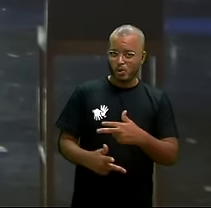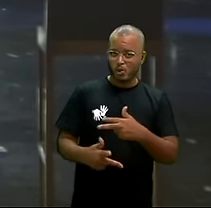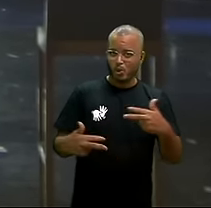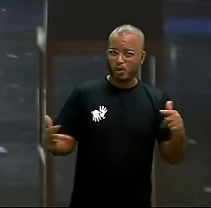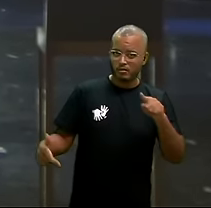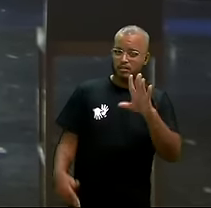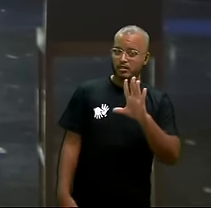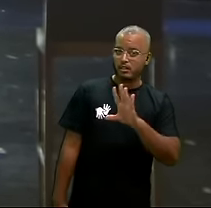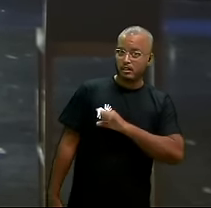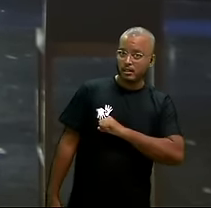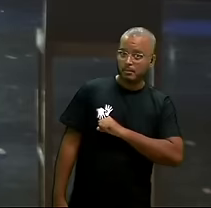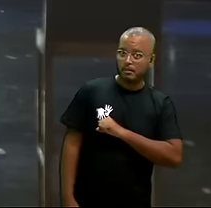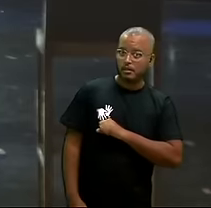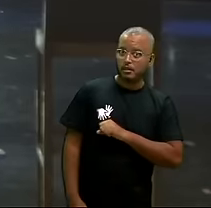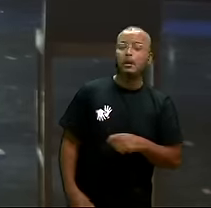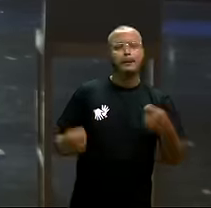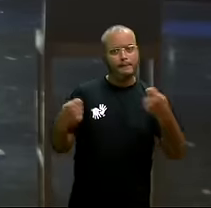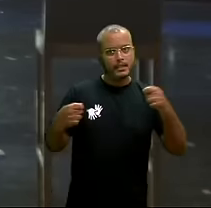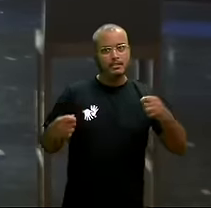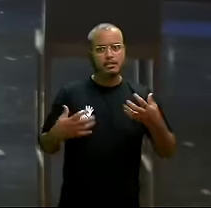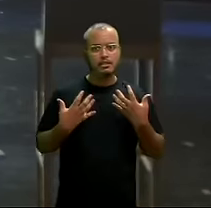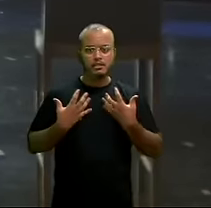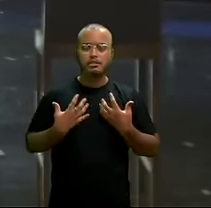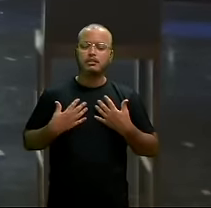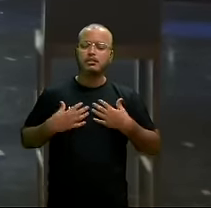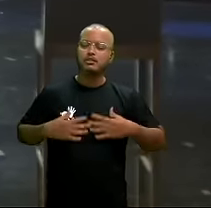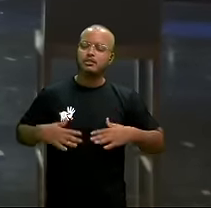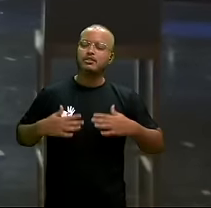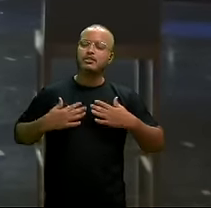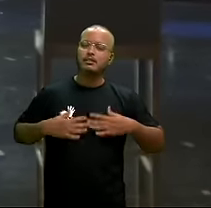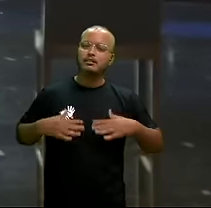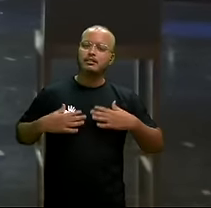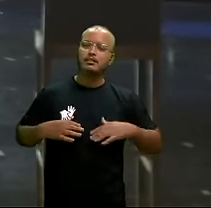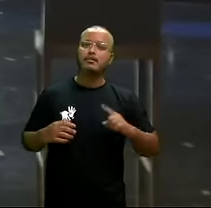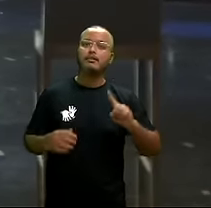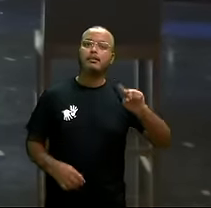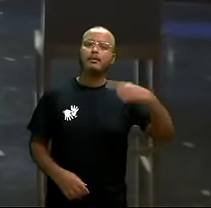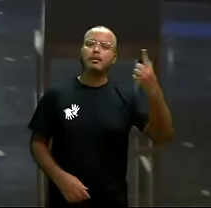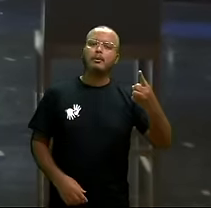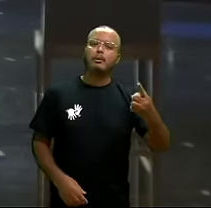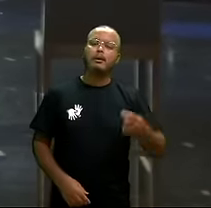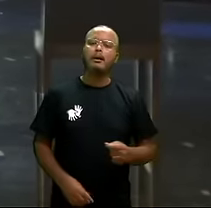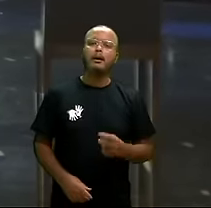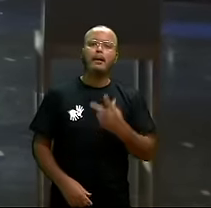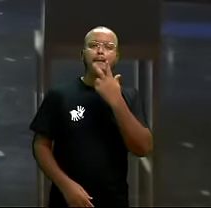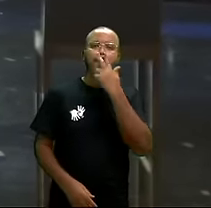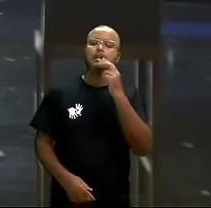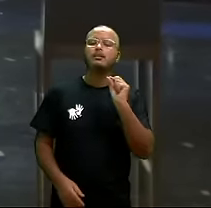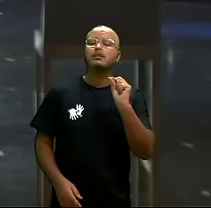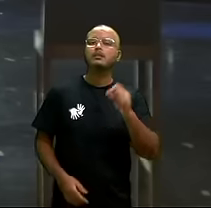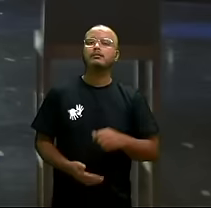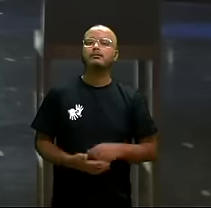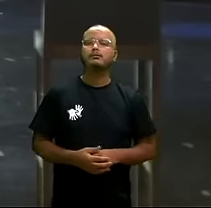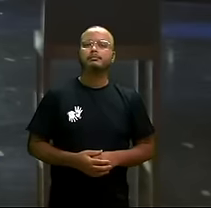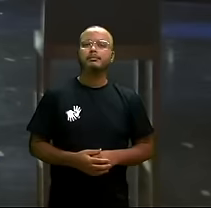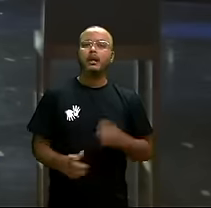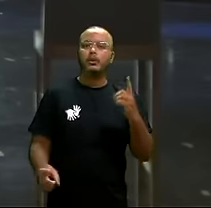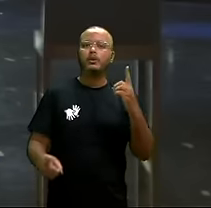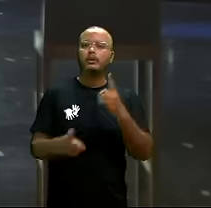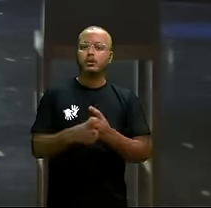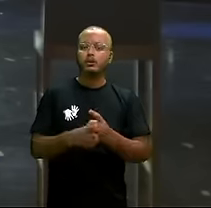urgente. Eu estava muito cansado. De novo, quem que apareceu na minha vida? Thiago Brunet. Por isso que ele é meu amigo. Você tem que ter amigos